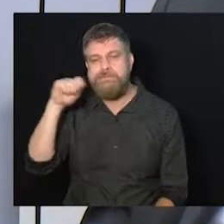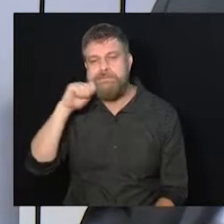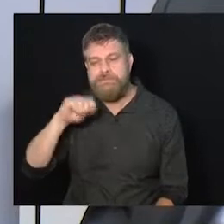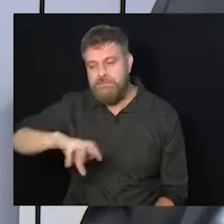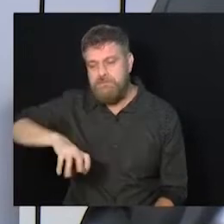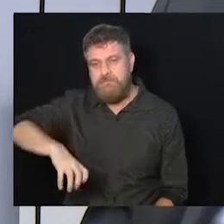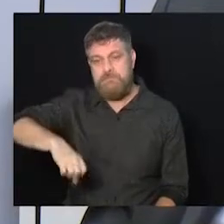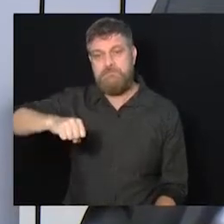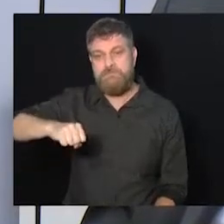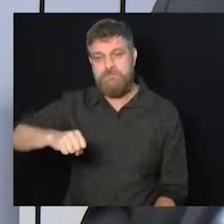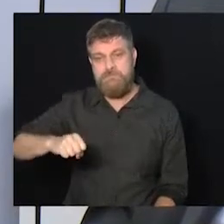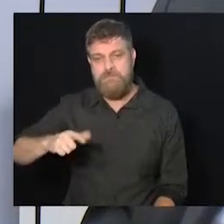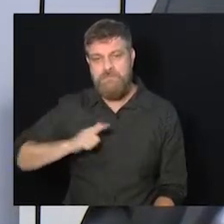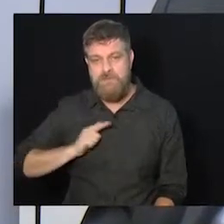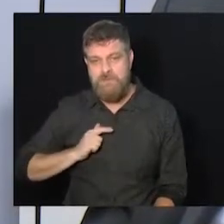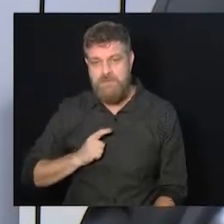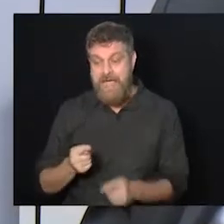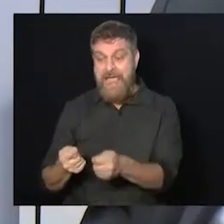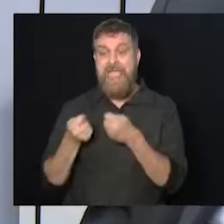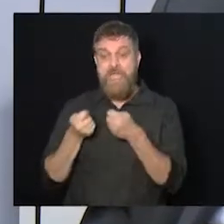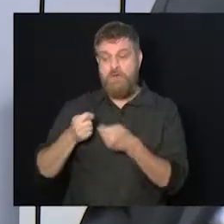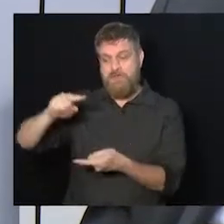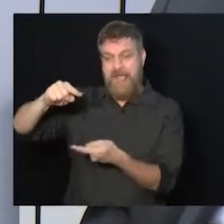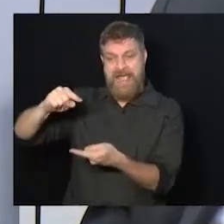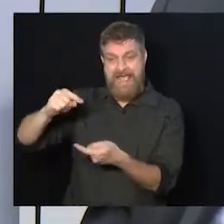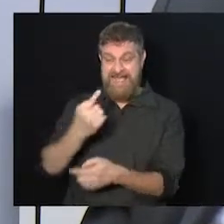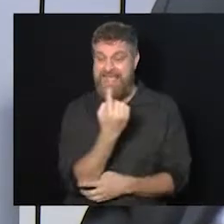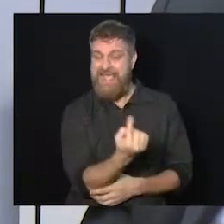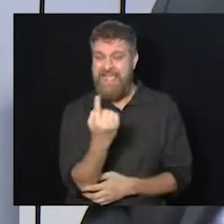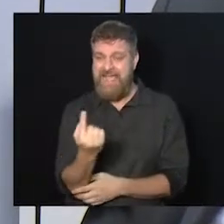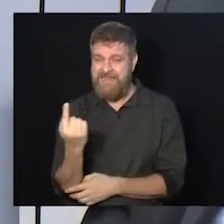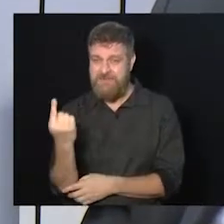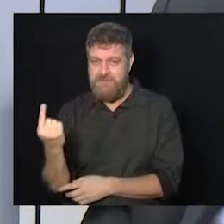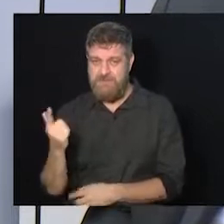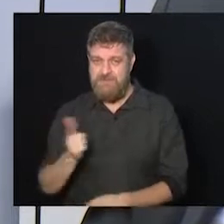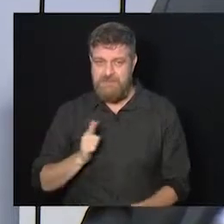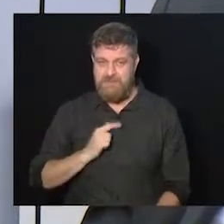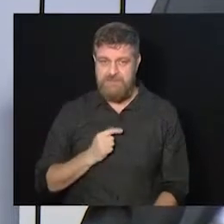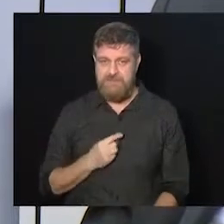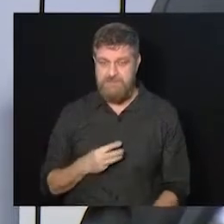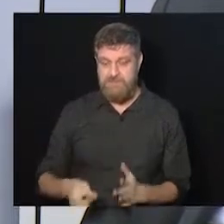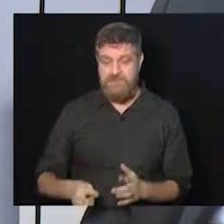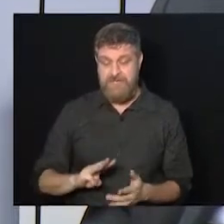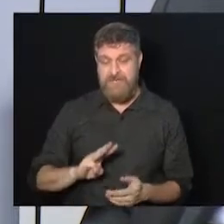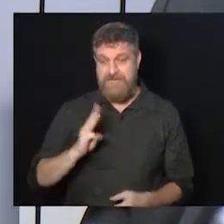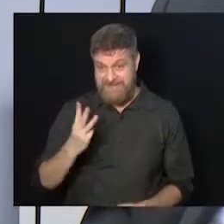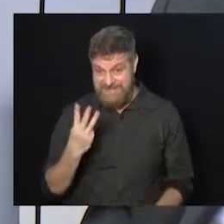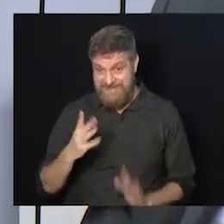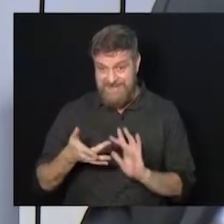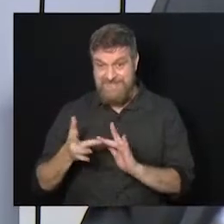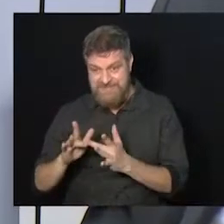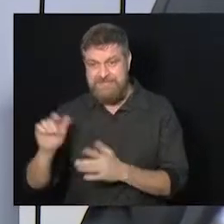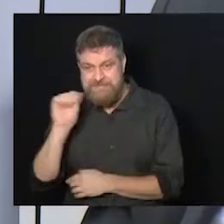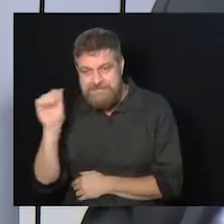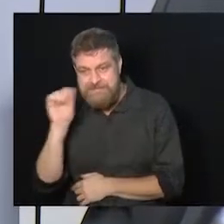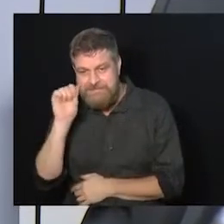economizar 1,7 mililitros de água cada habitante. Supondo que você escove 3 vezes por dia, imagine a economia